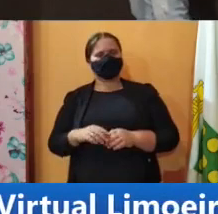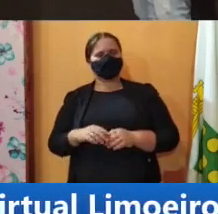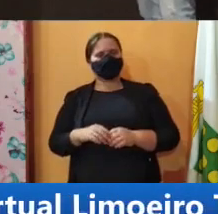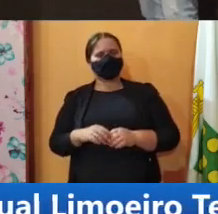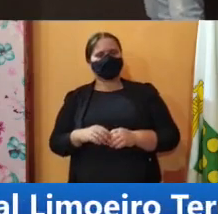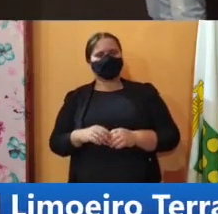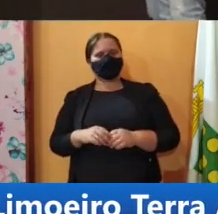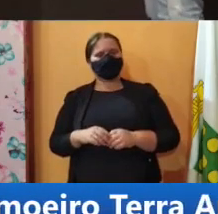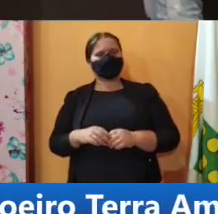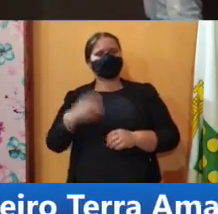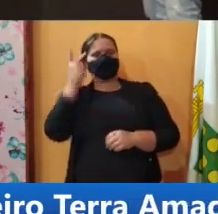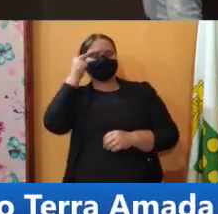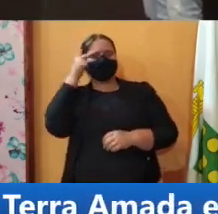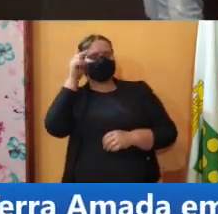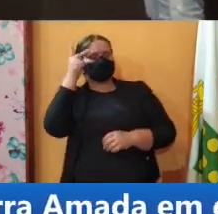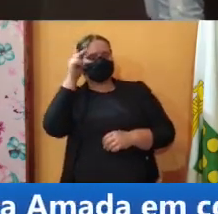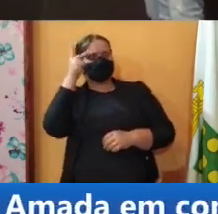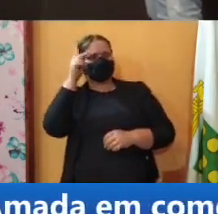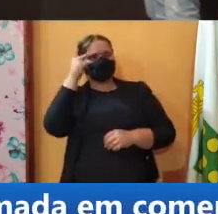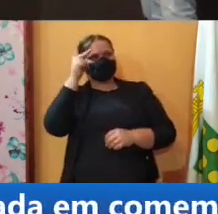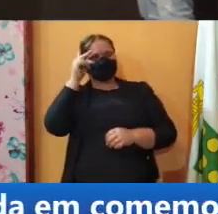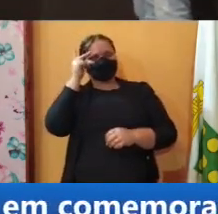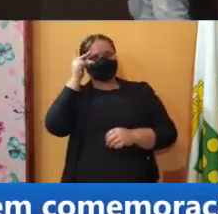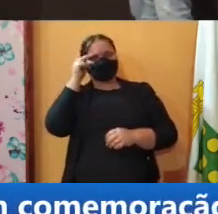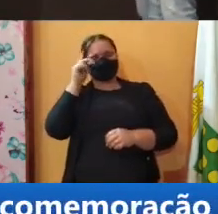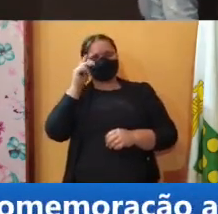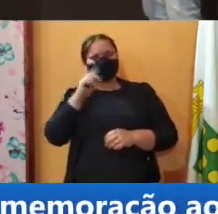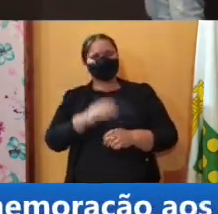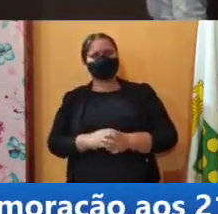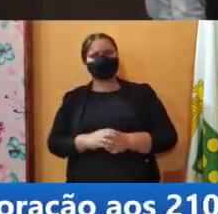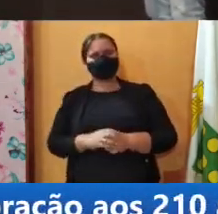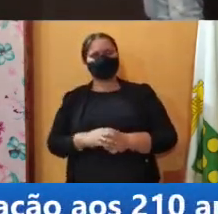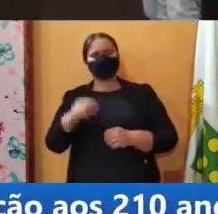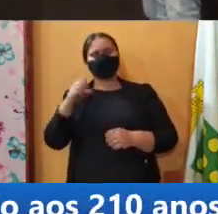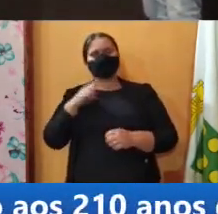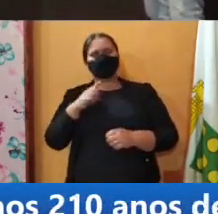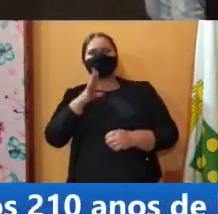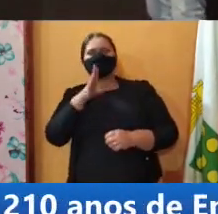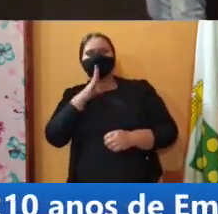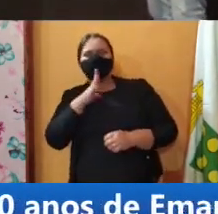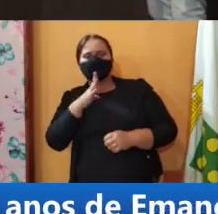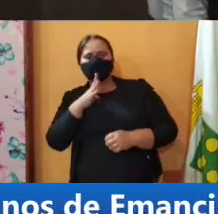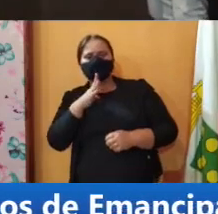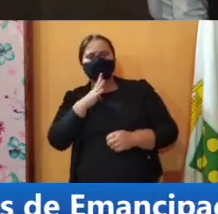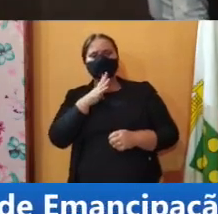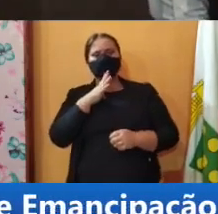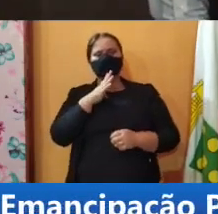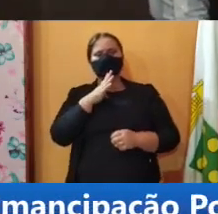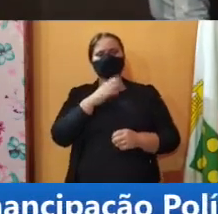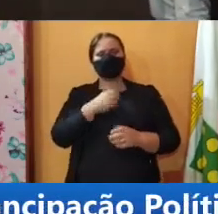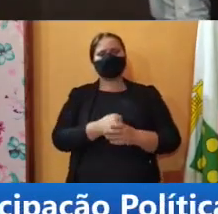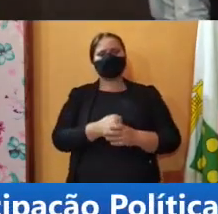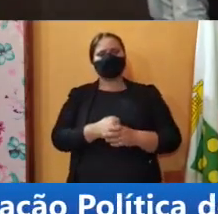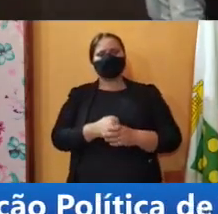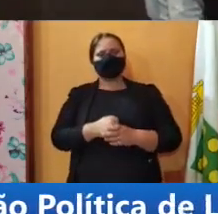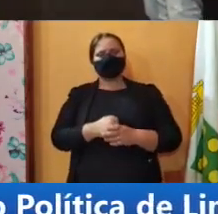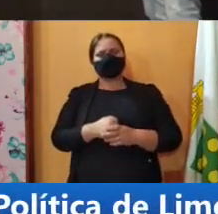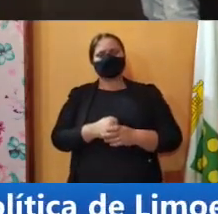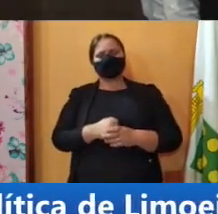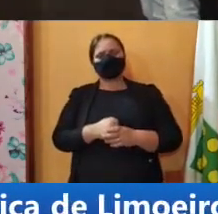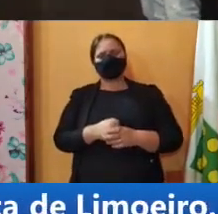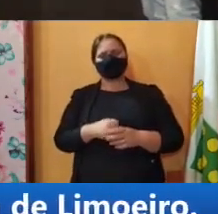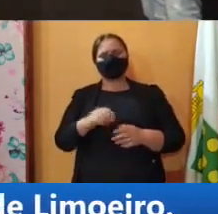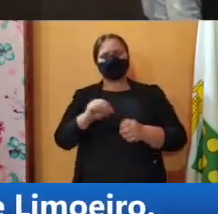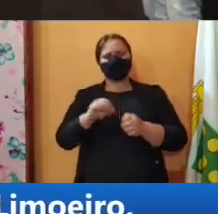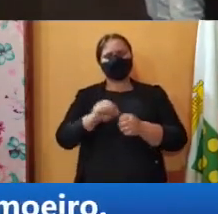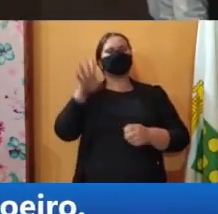uma história de todo dia no meu programa. Pois é, historiador. Eu conhecia o Wellington Mota, mas esse Wellington, esse Wesley, eu não conhecia. Muito